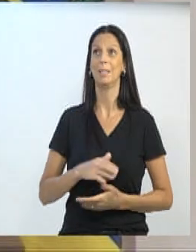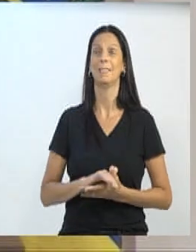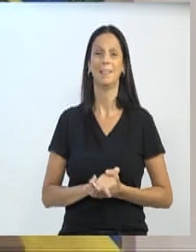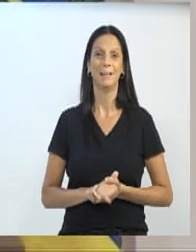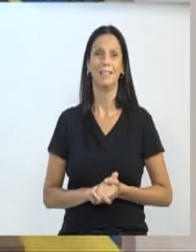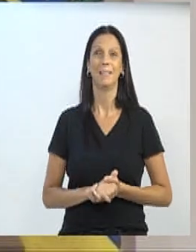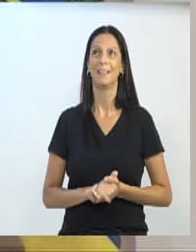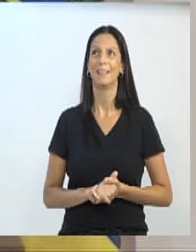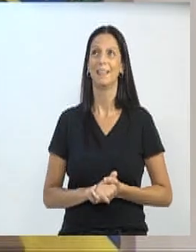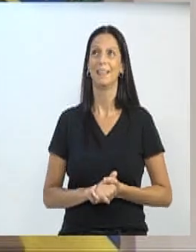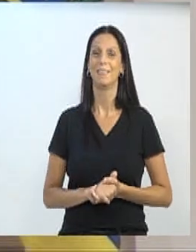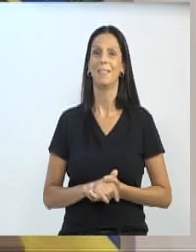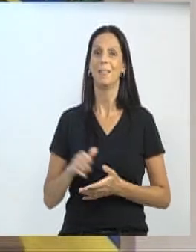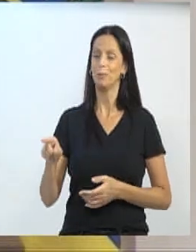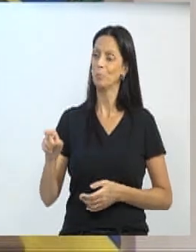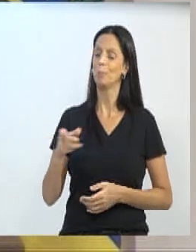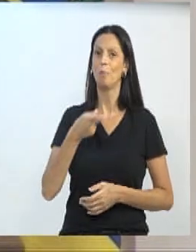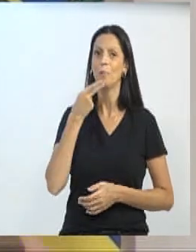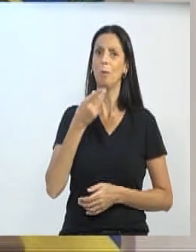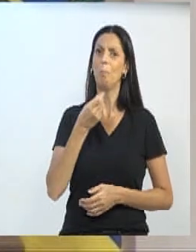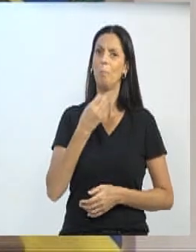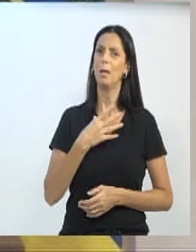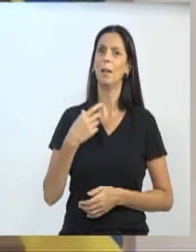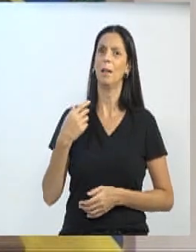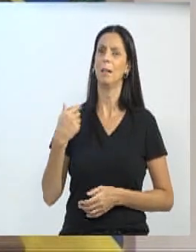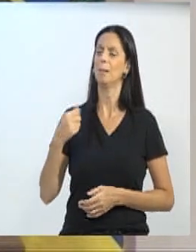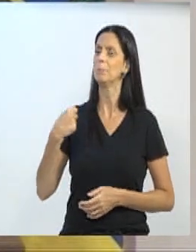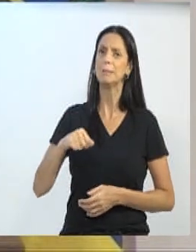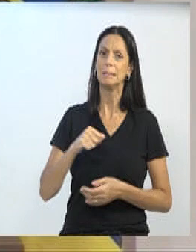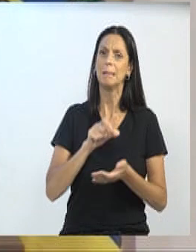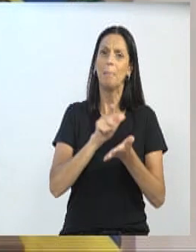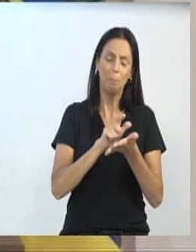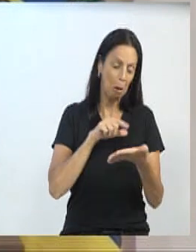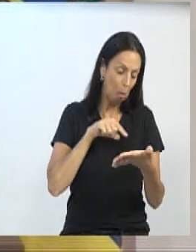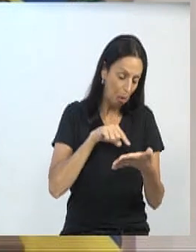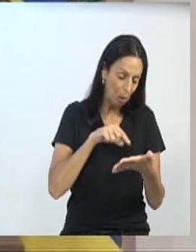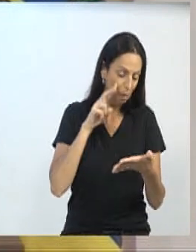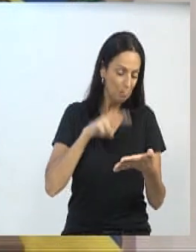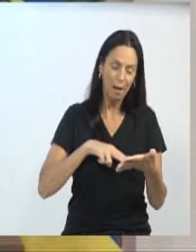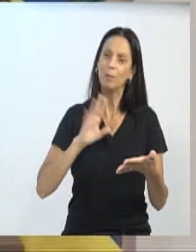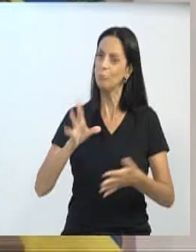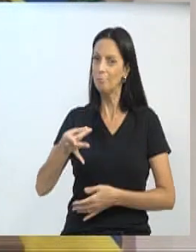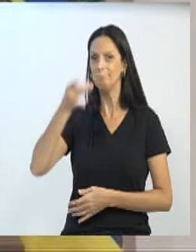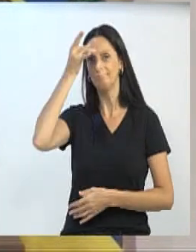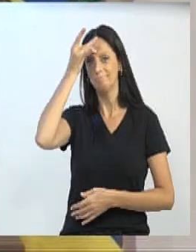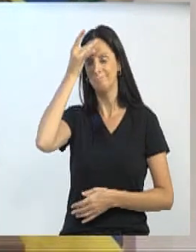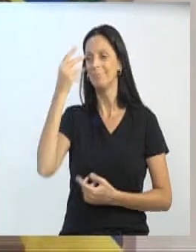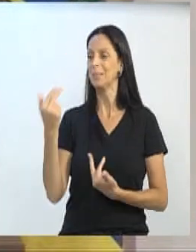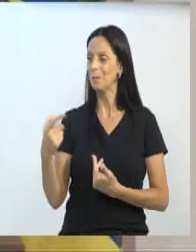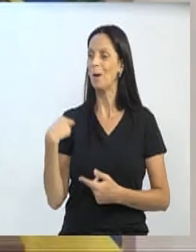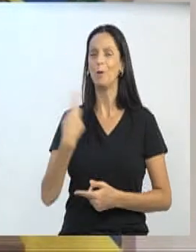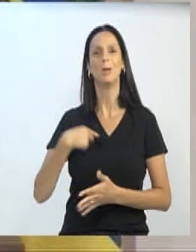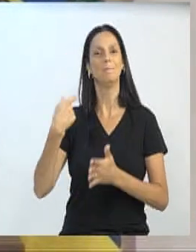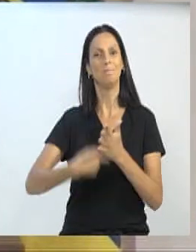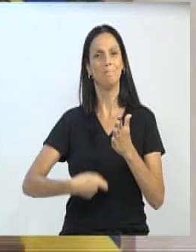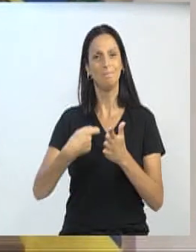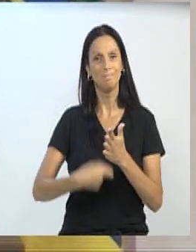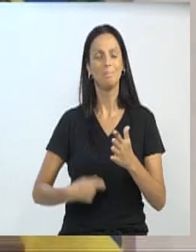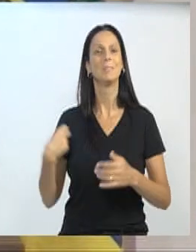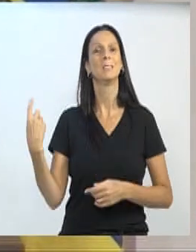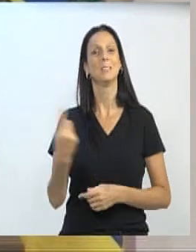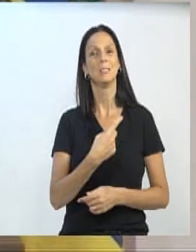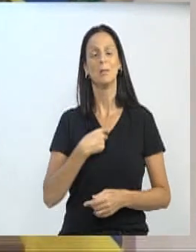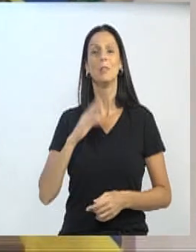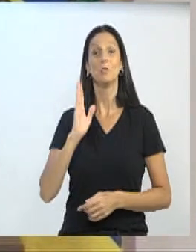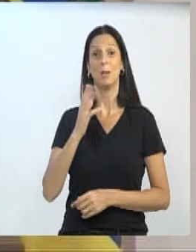não quero fazer o senhor aqui com folhinha o senhor tem conhecimento de causa como todos os vereadores que lá estavam cobrando e nós batemos nessa Tecla tecla